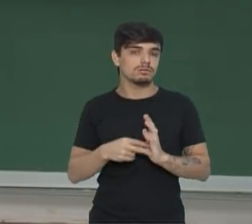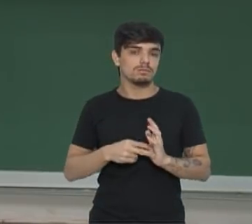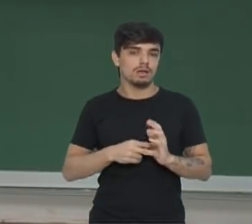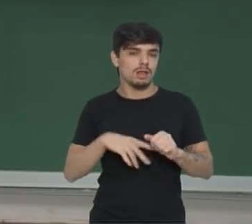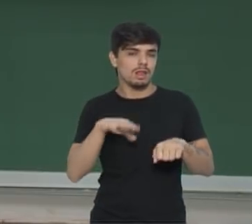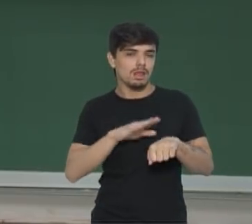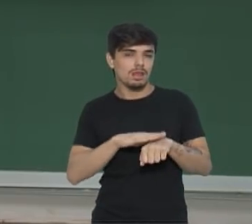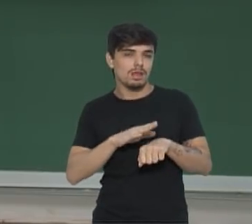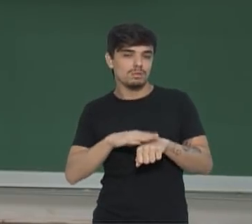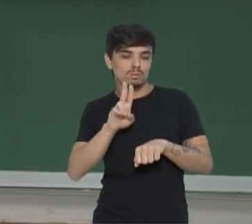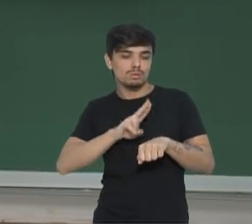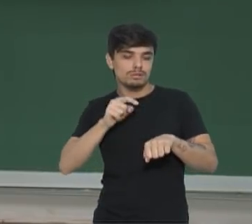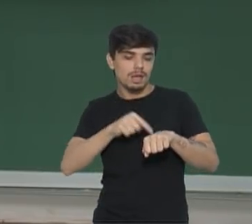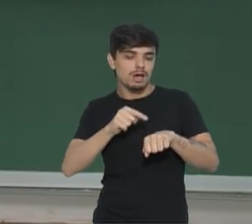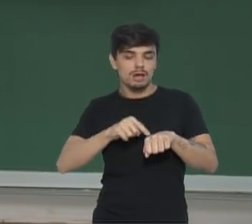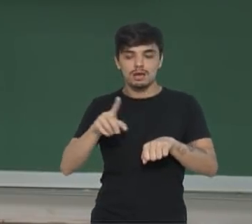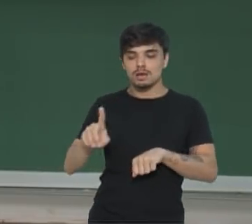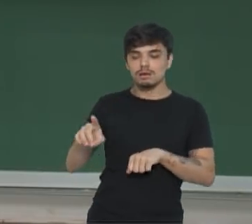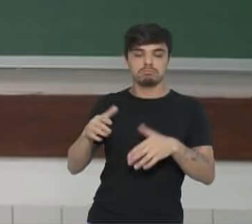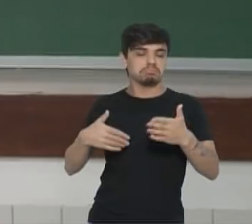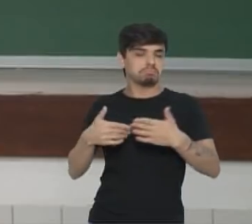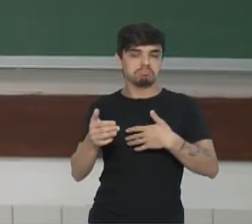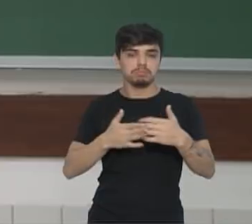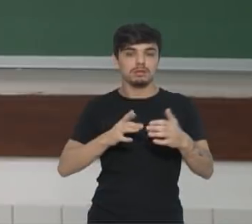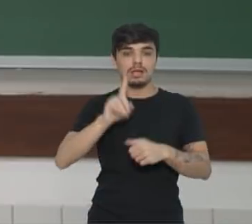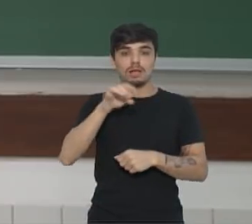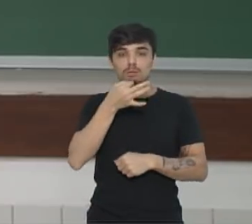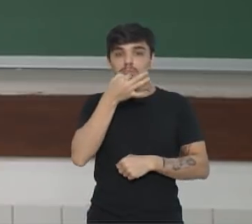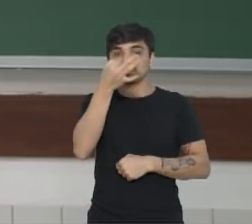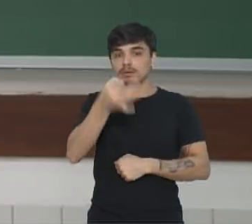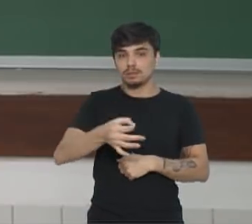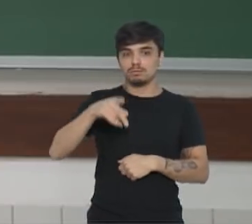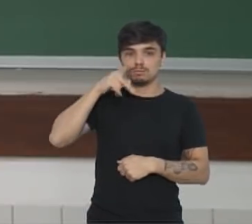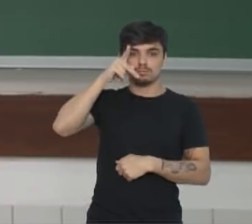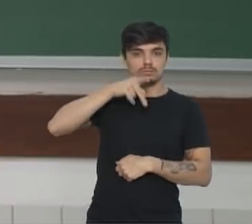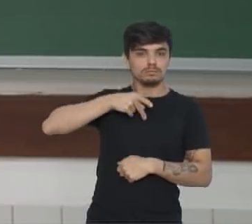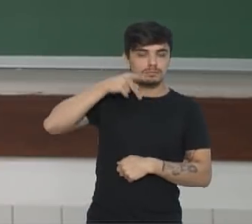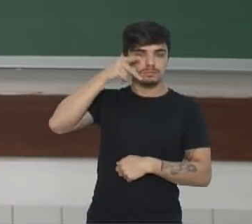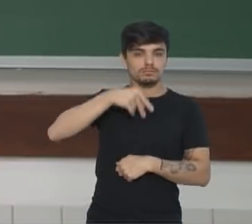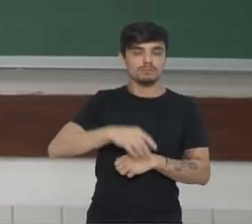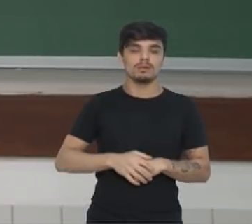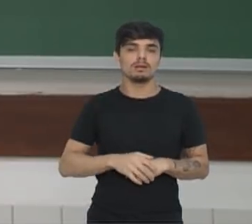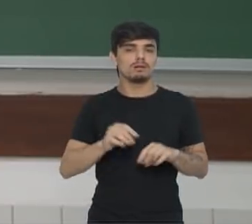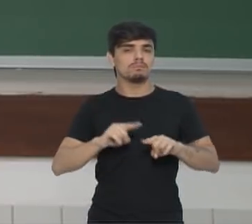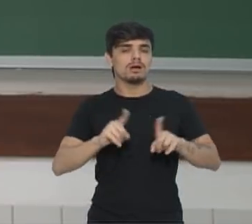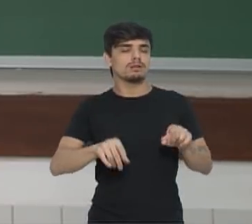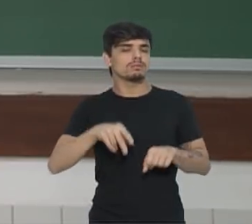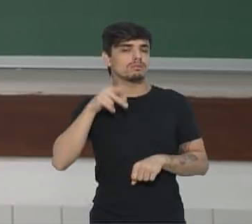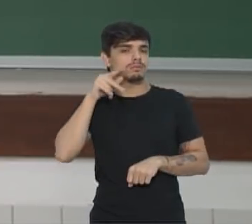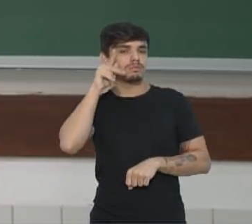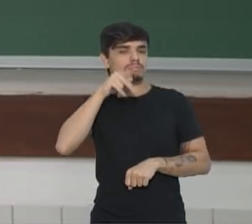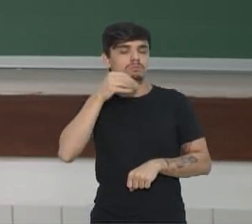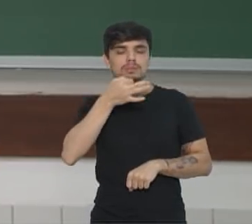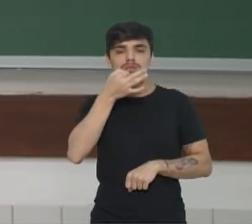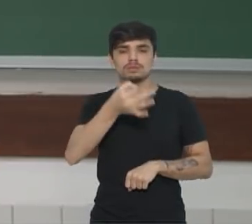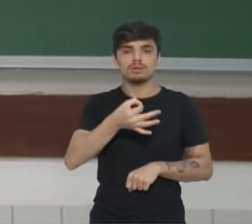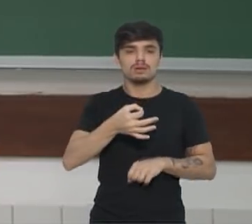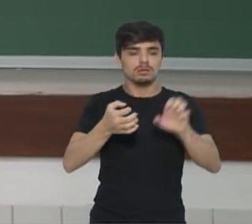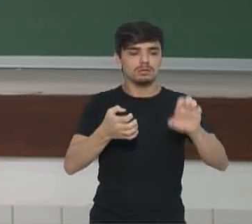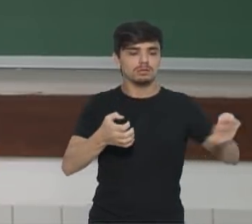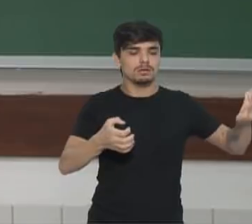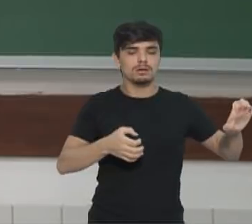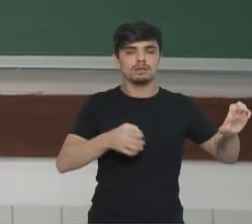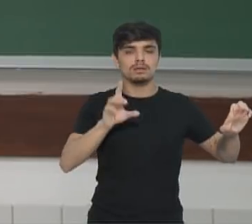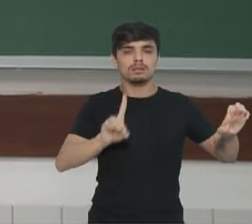canhoto ou destro. Tem a ver com a sua opinião política. Mas qual que é a opinião política da esquerda e qual que é a opinião política